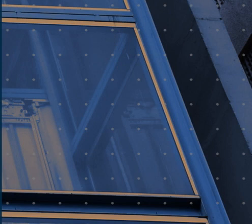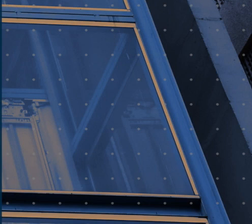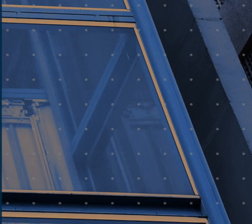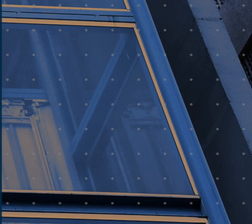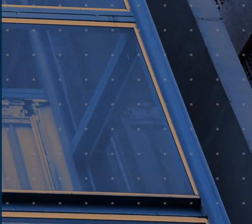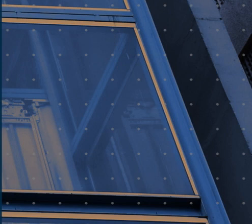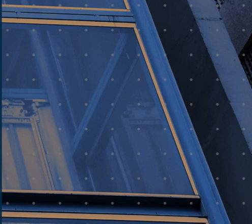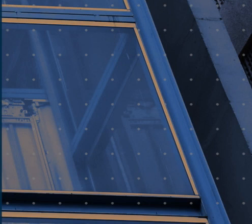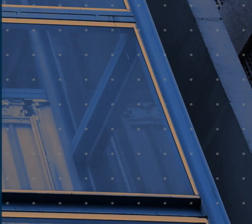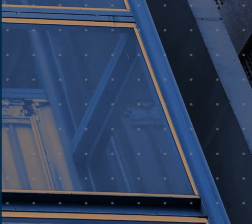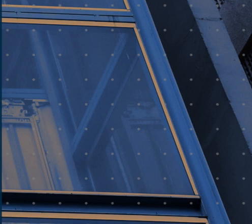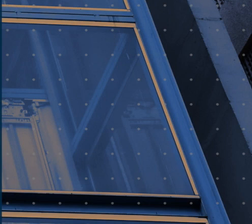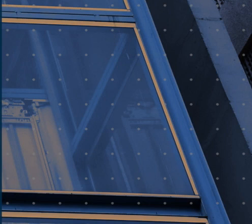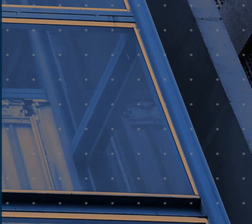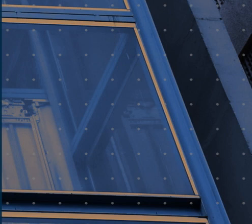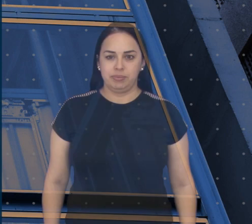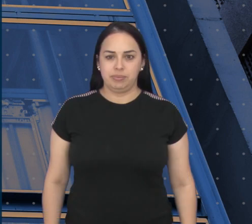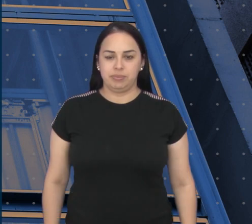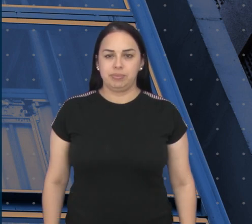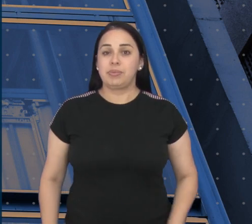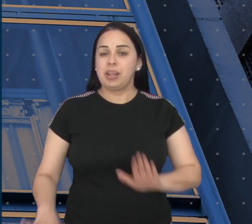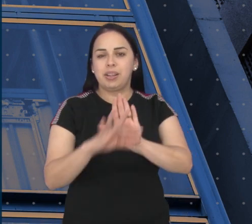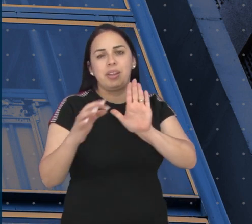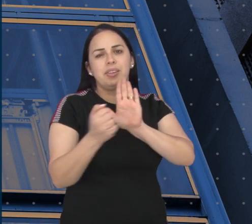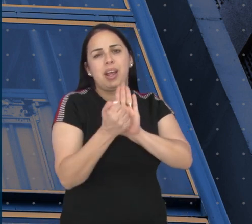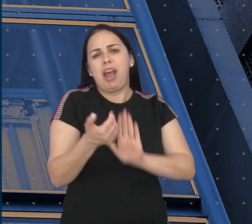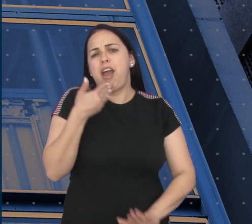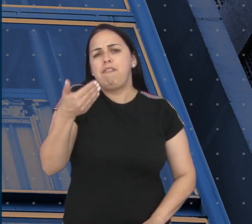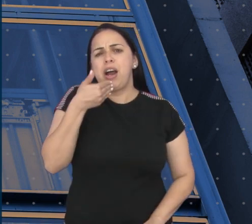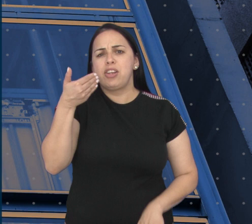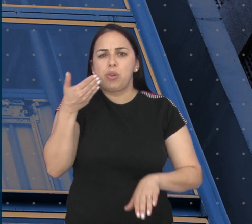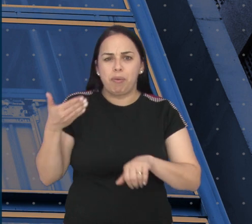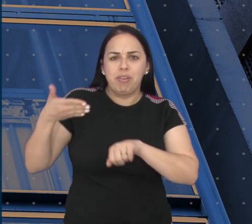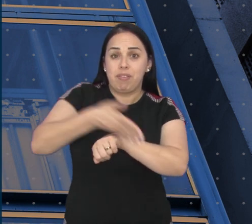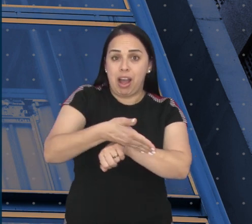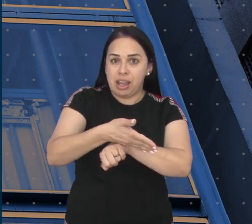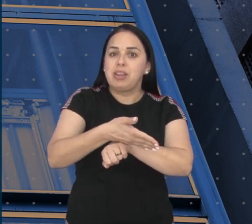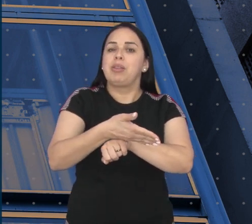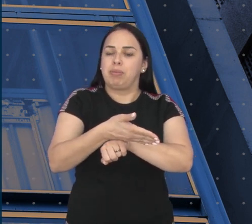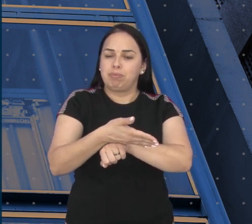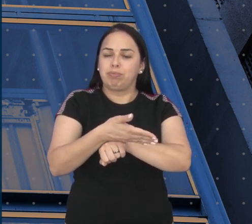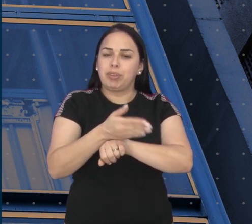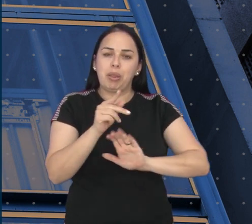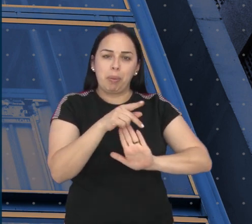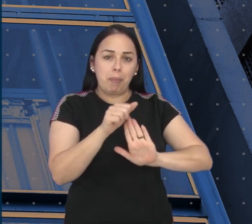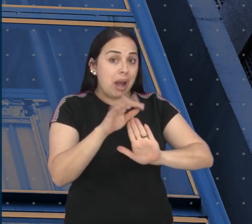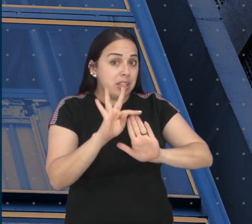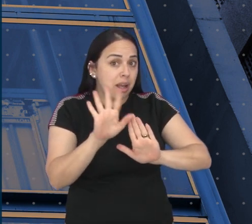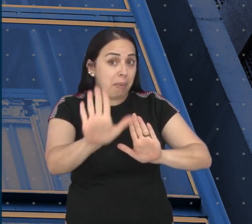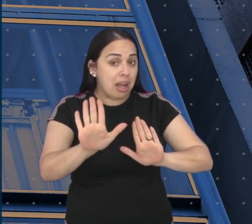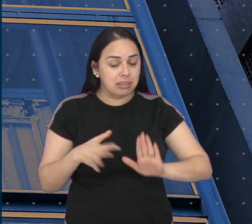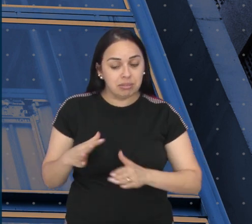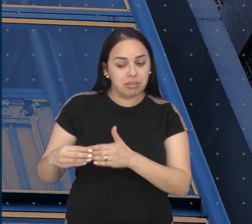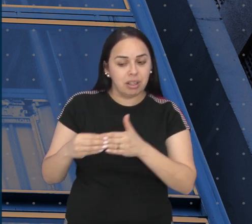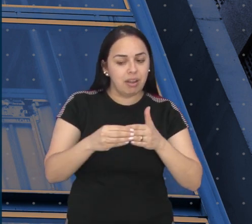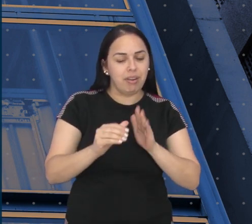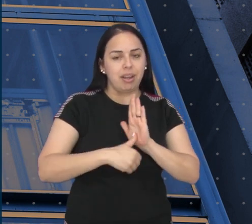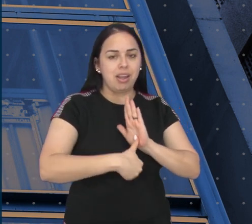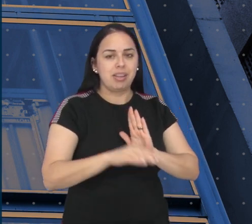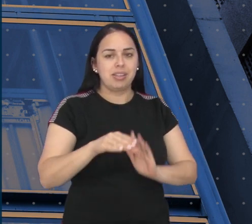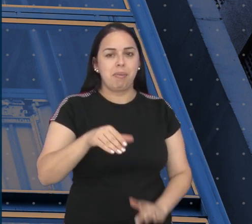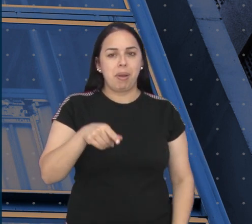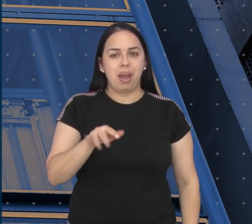gerais, operador de telemarketing. E para se candidatar é fácil. É só comparecer ao PAT levando